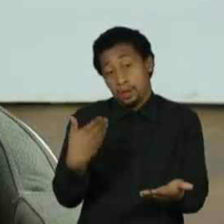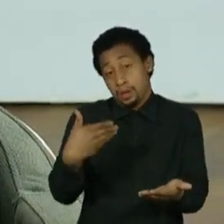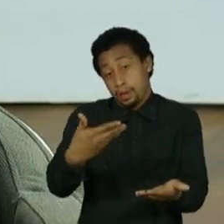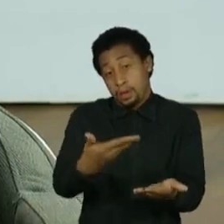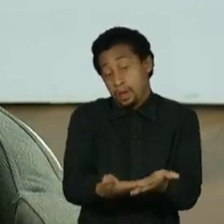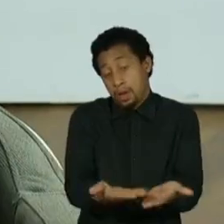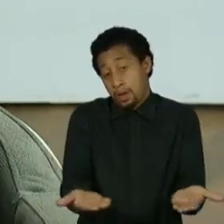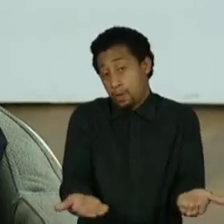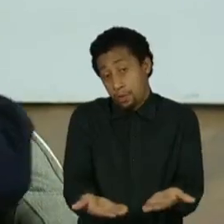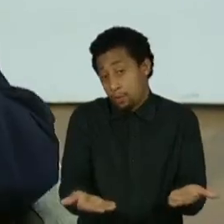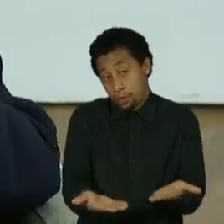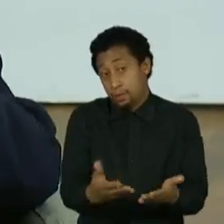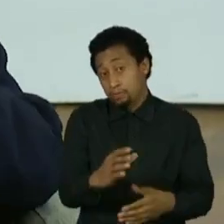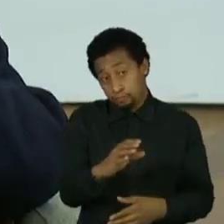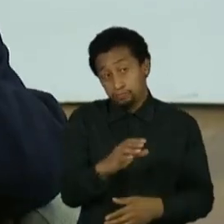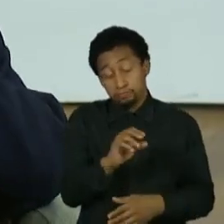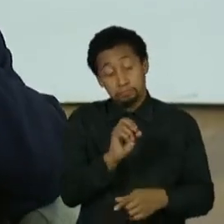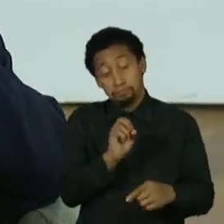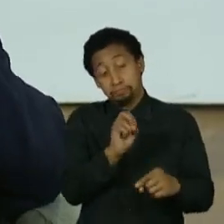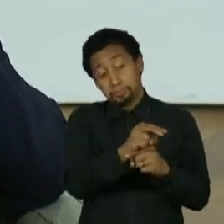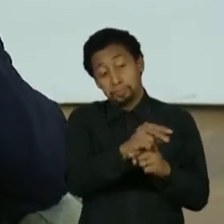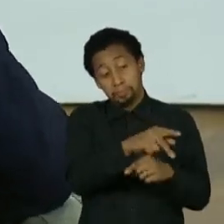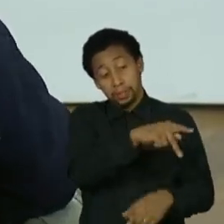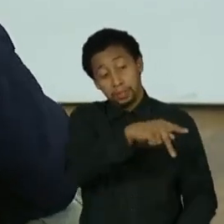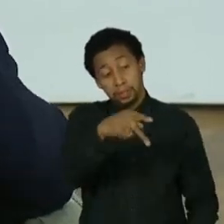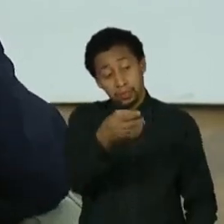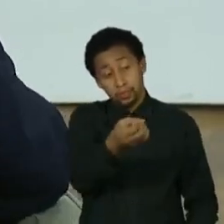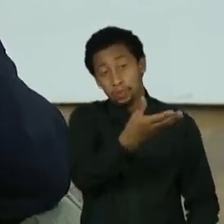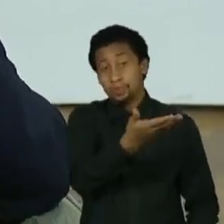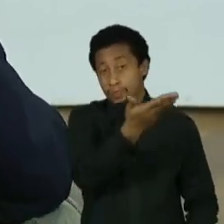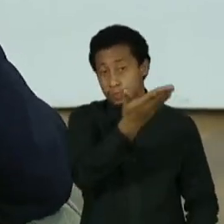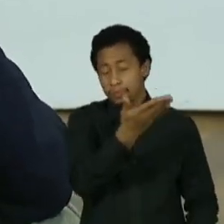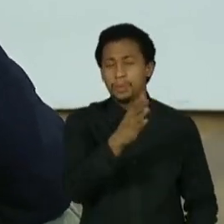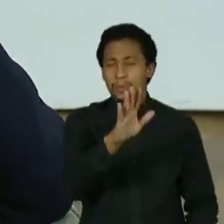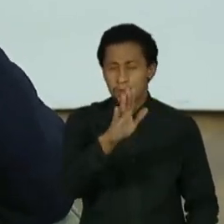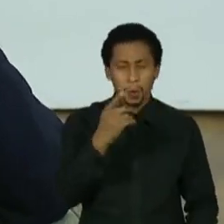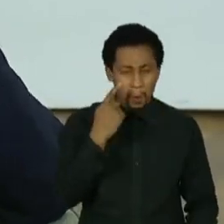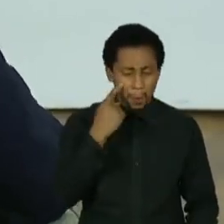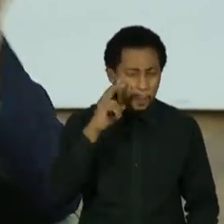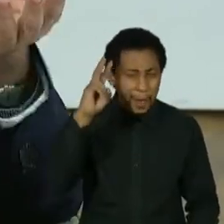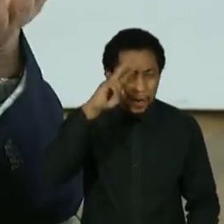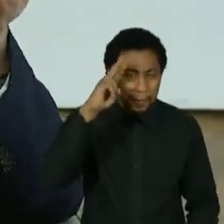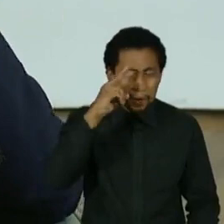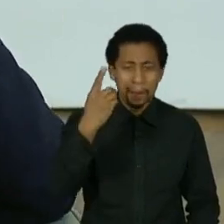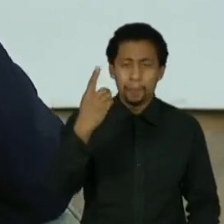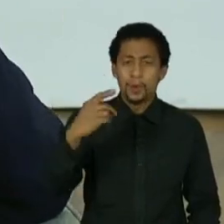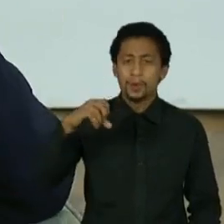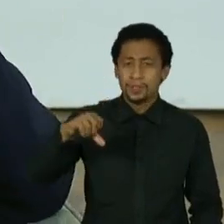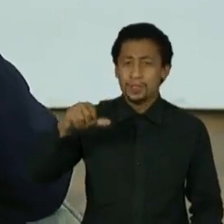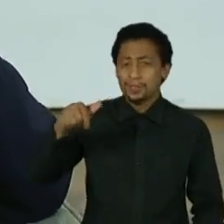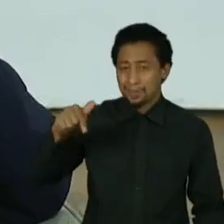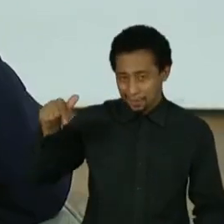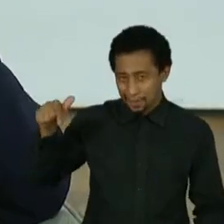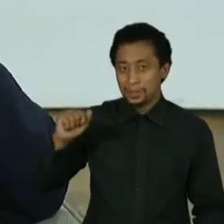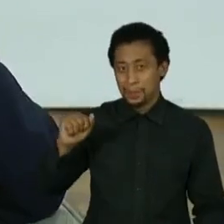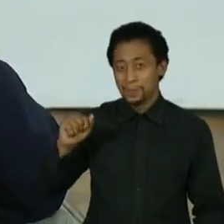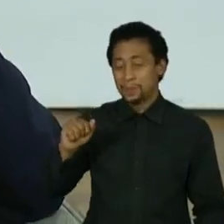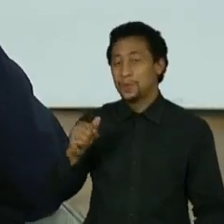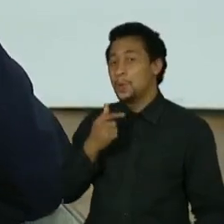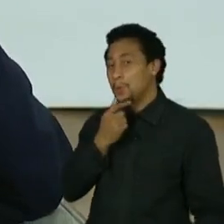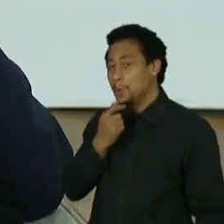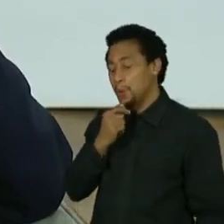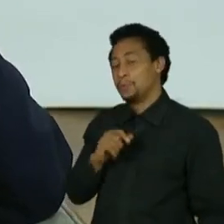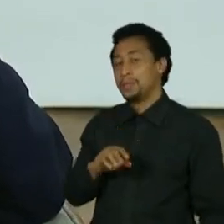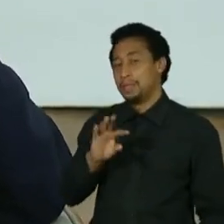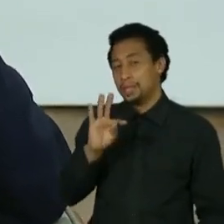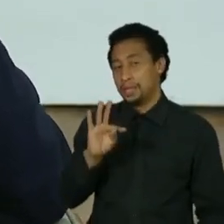para a eleição desse governo. Sem querer ser pedante, em 1967, o Theodor Adorno, um filósofo importante, foi